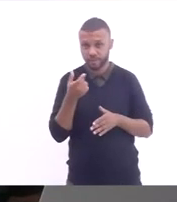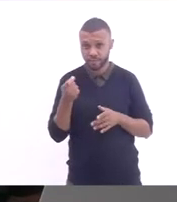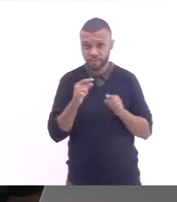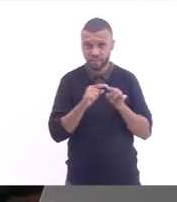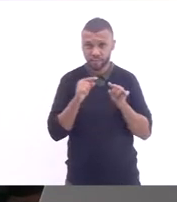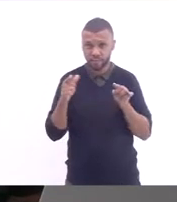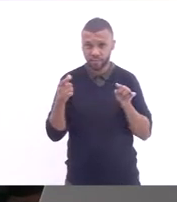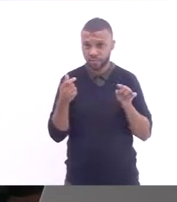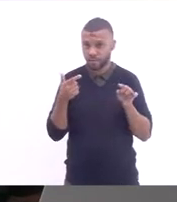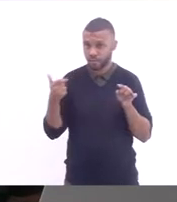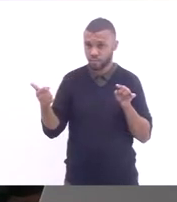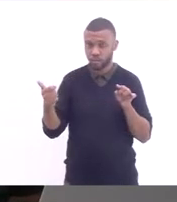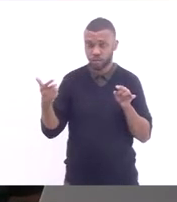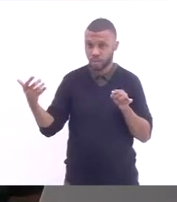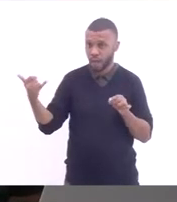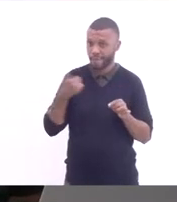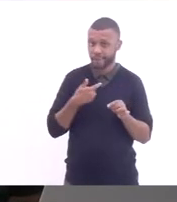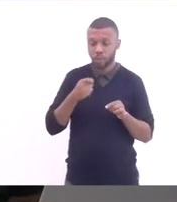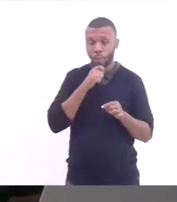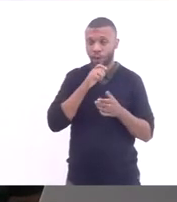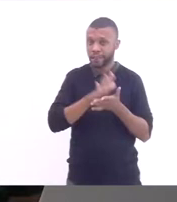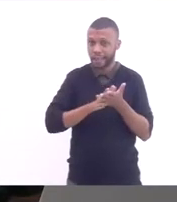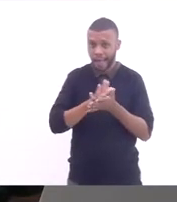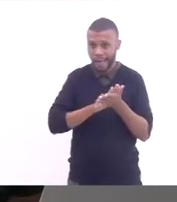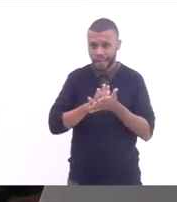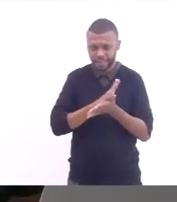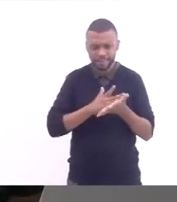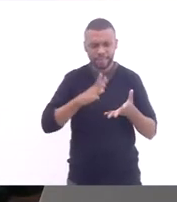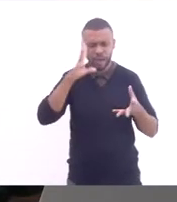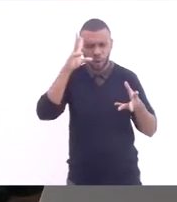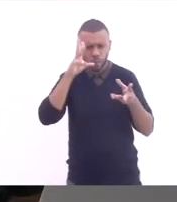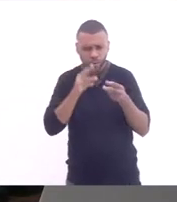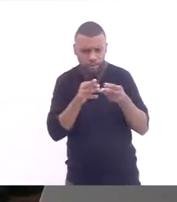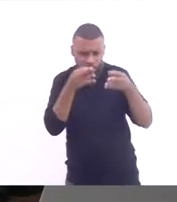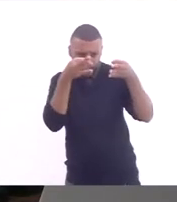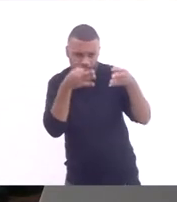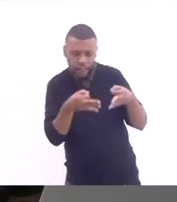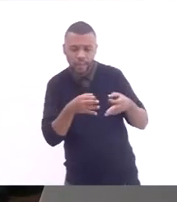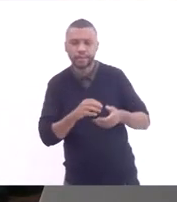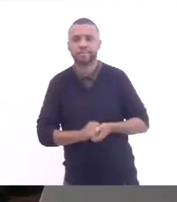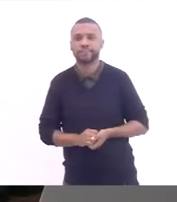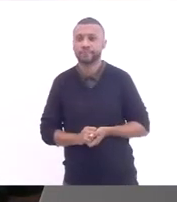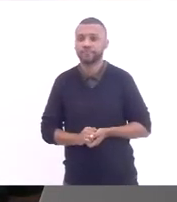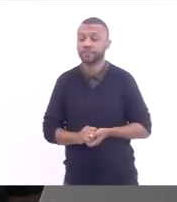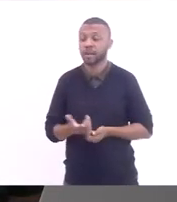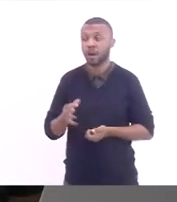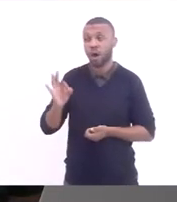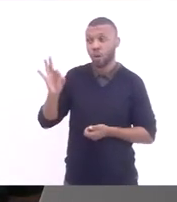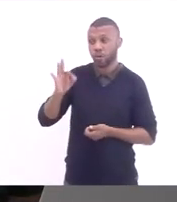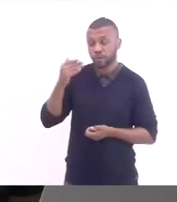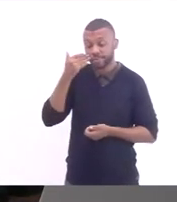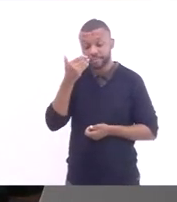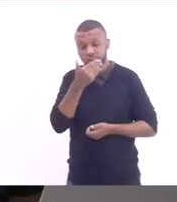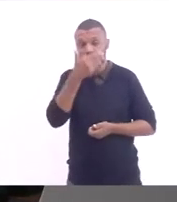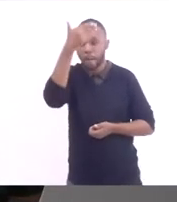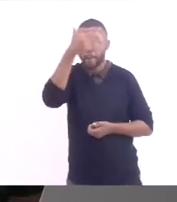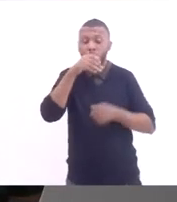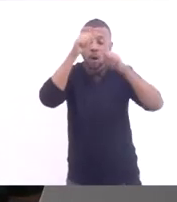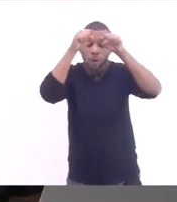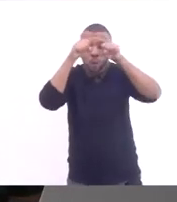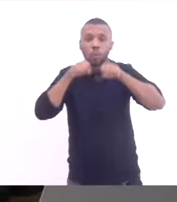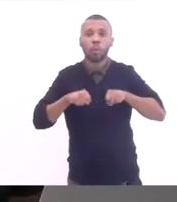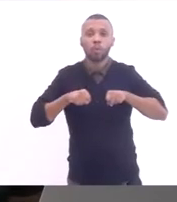mensagem veio para casa. Minha conclusão está certa, doutora? Os números não deixam mentir, né? Que a gente tem